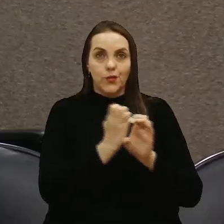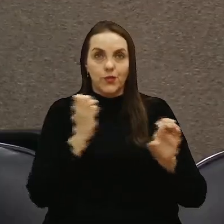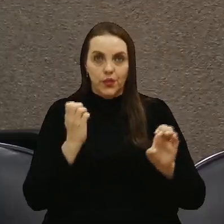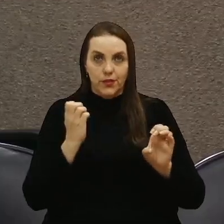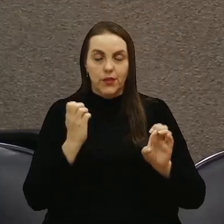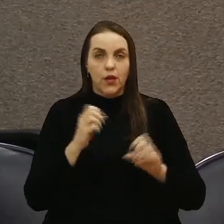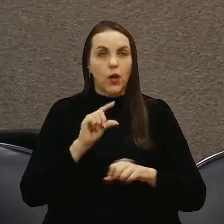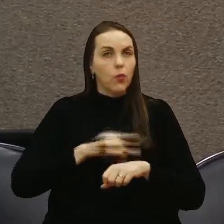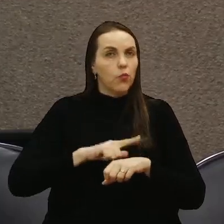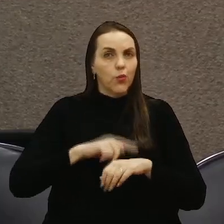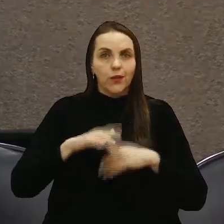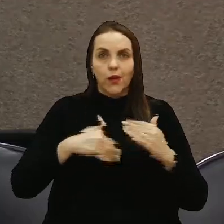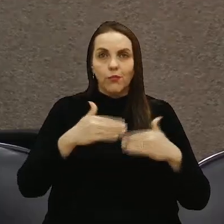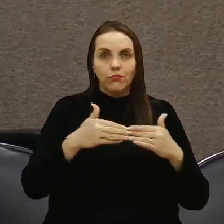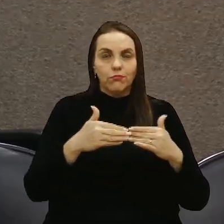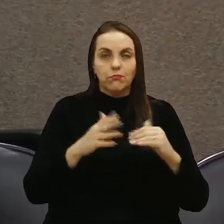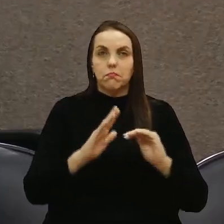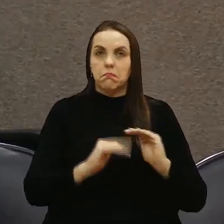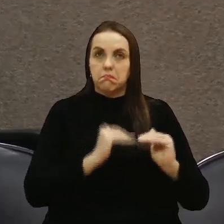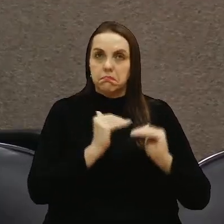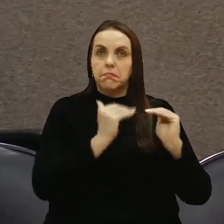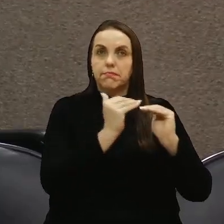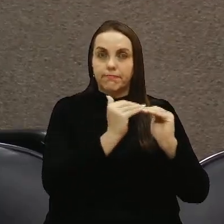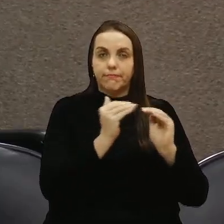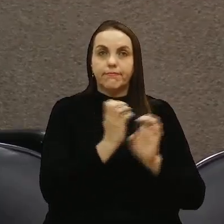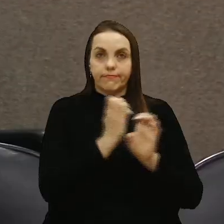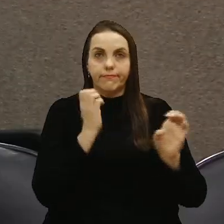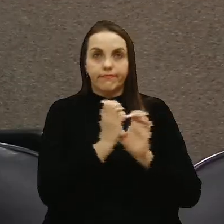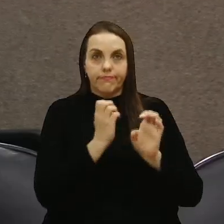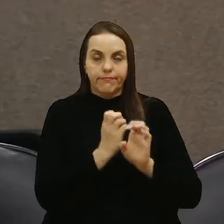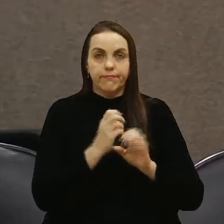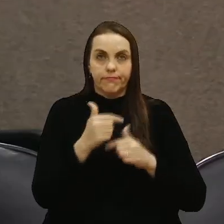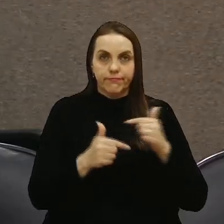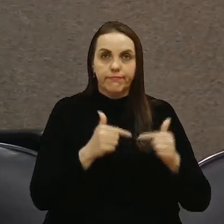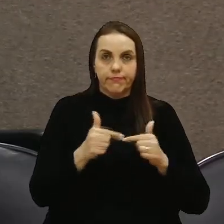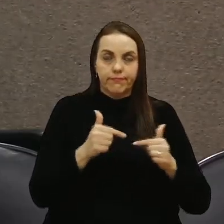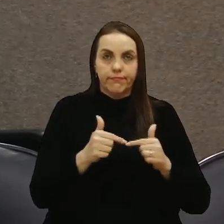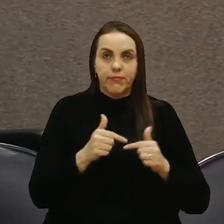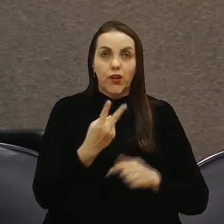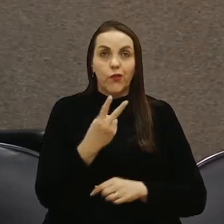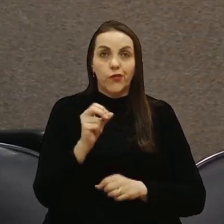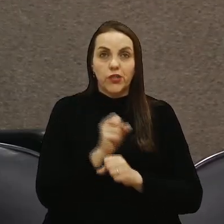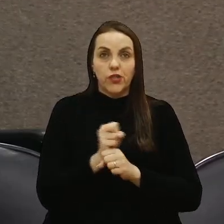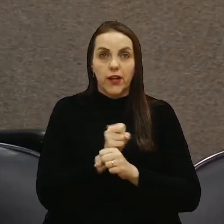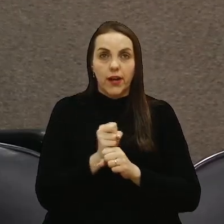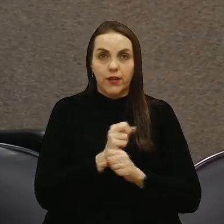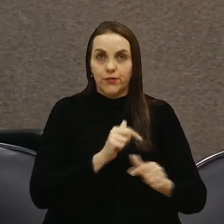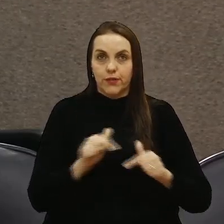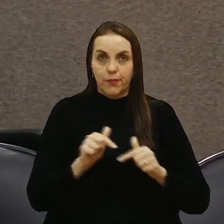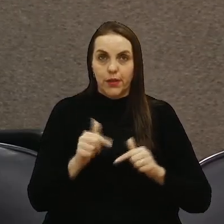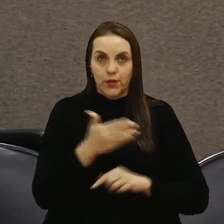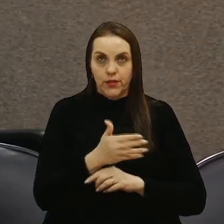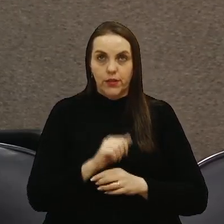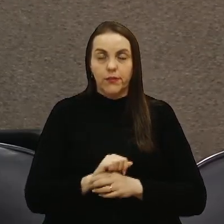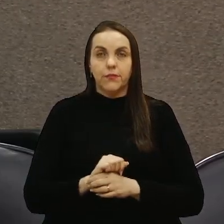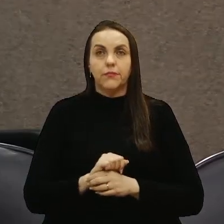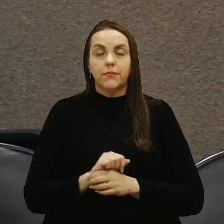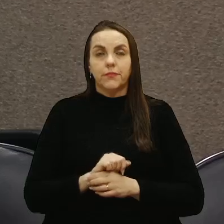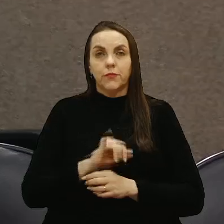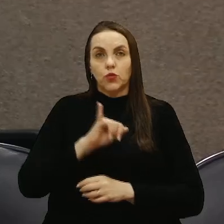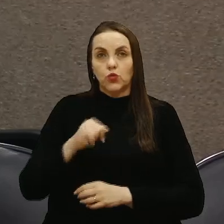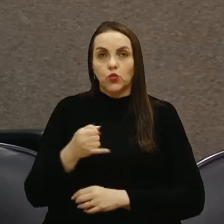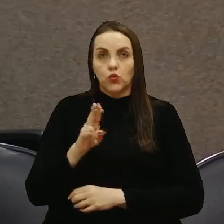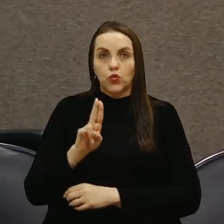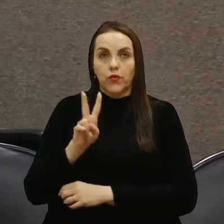foi promovido a encarregado de engenharia, permanecendo na ocupação por 20 anos. Juventino Giacomelli e Mauro